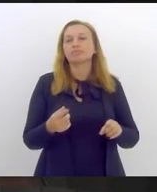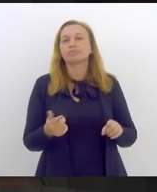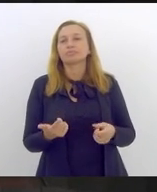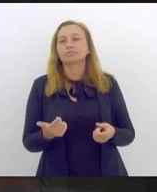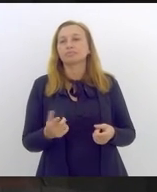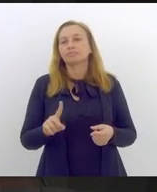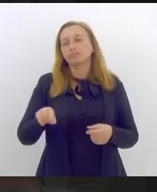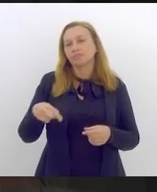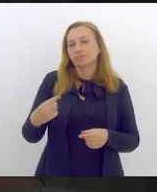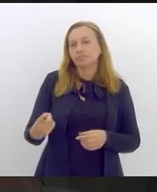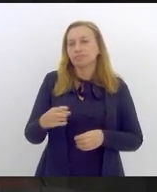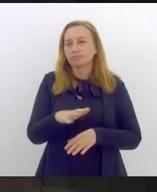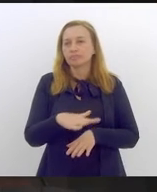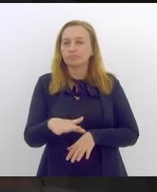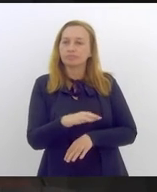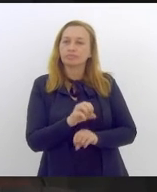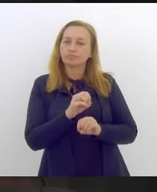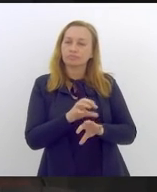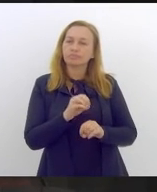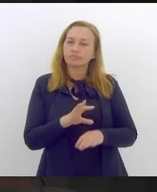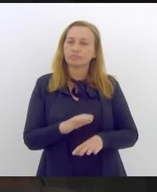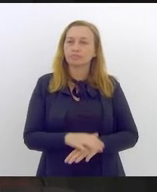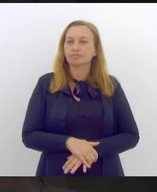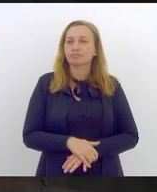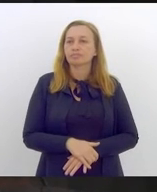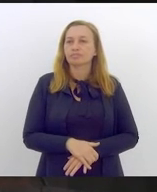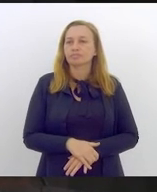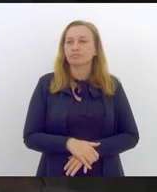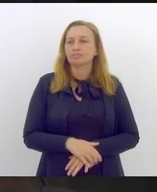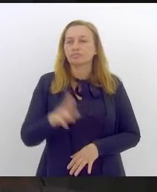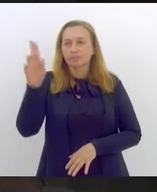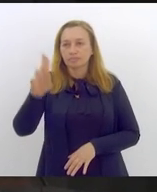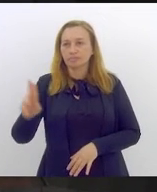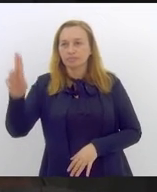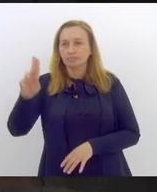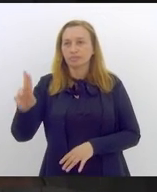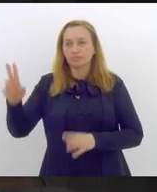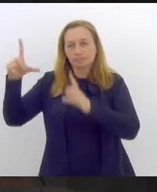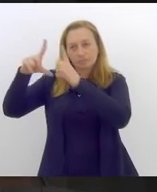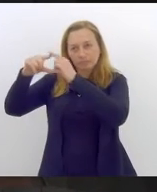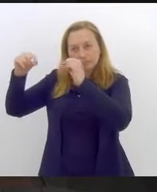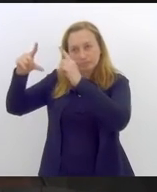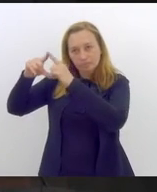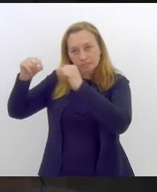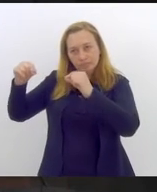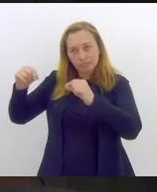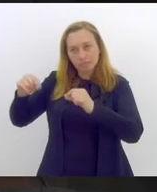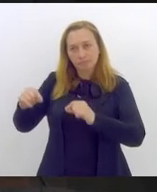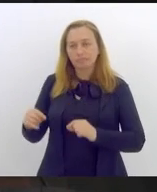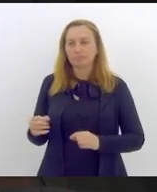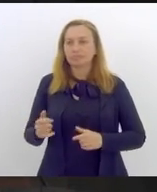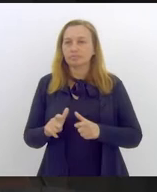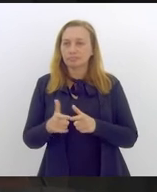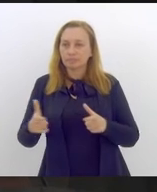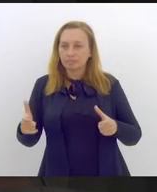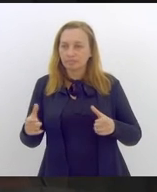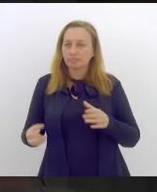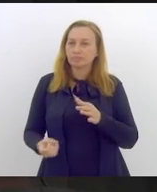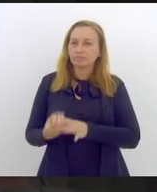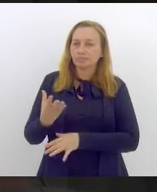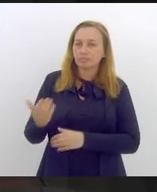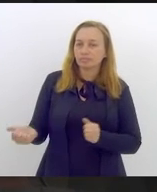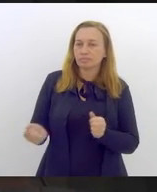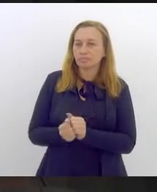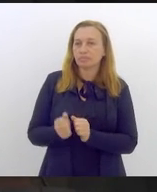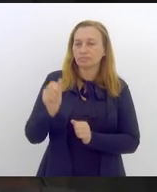que ele idealizou no campo da educação Sem dúvida alguma está a Universidade de Brasília é que ele foi o grande idealizador ao lado de Anísio